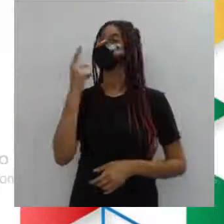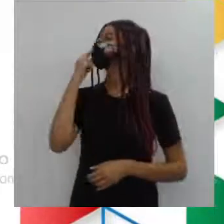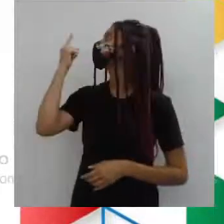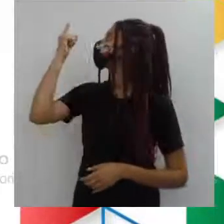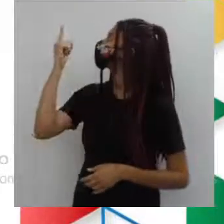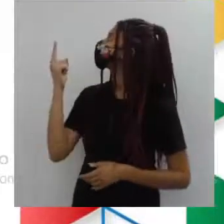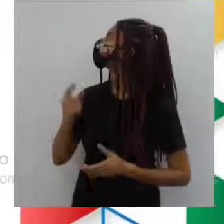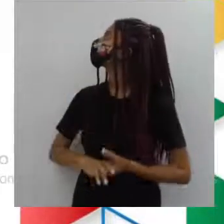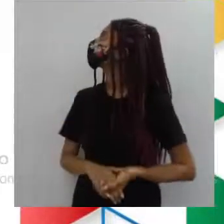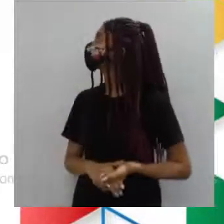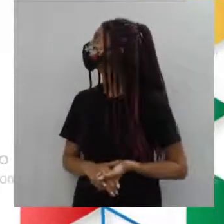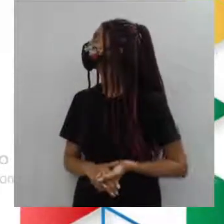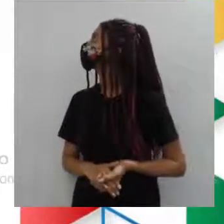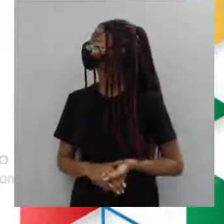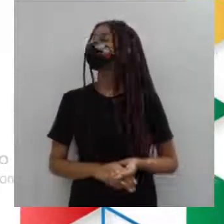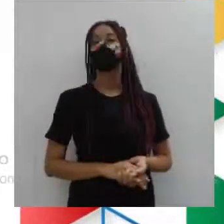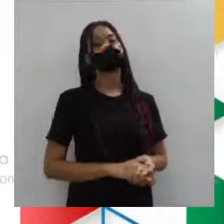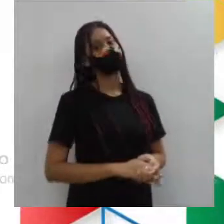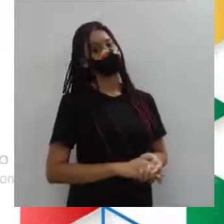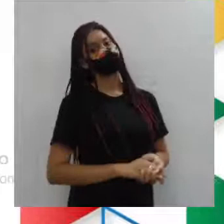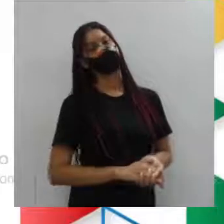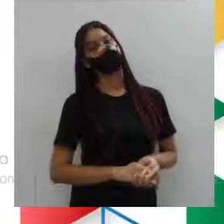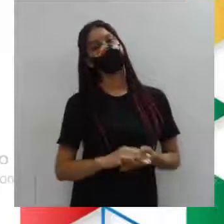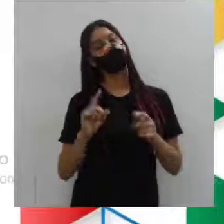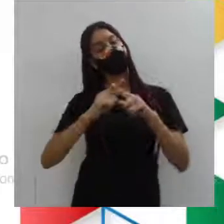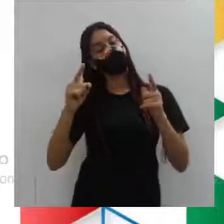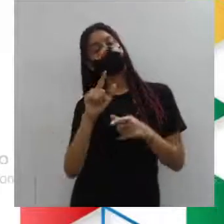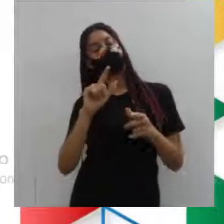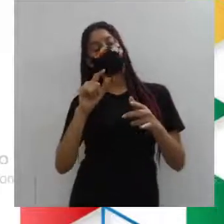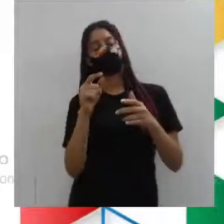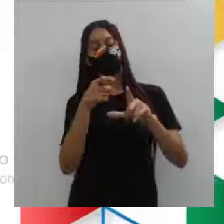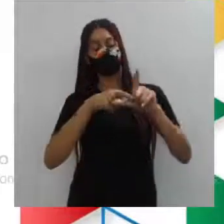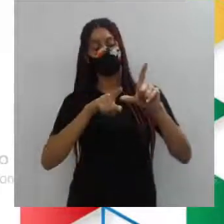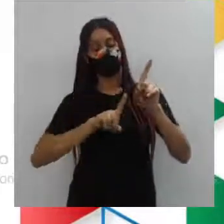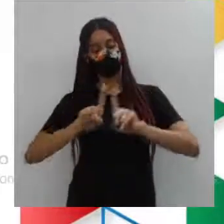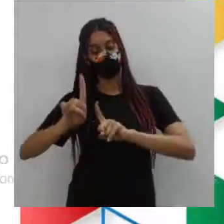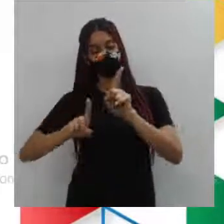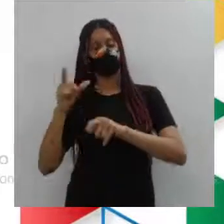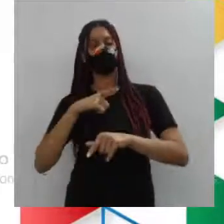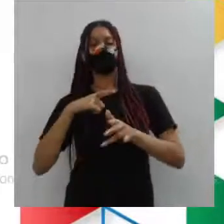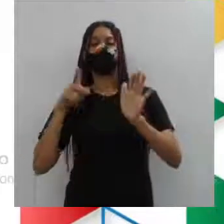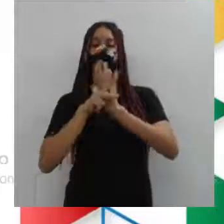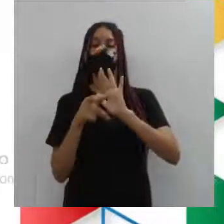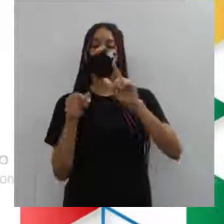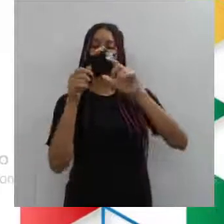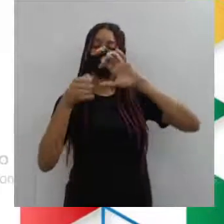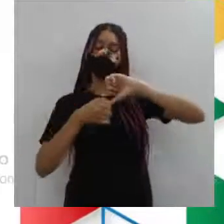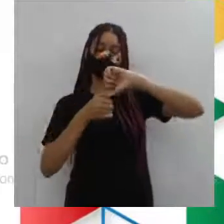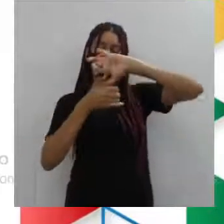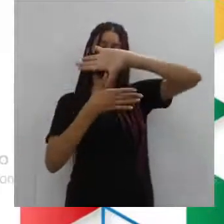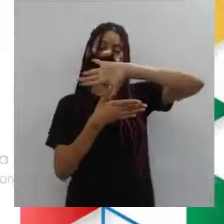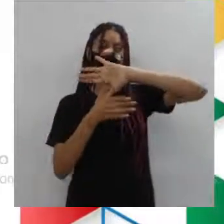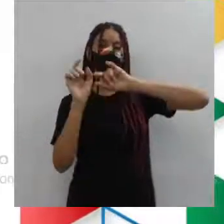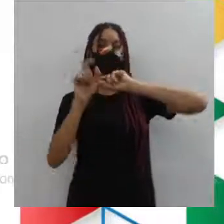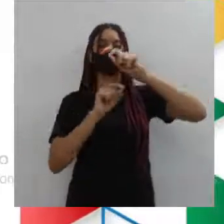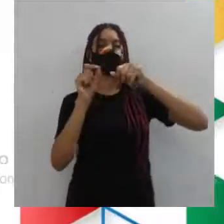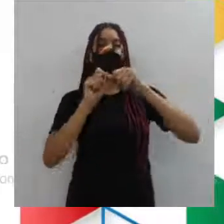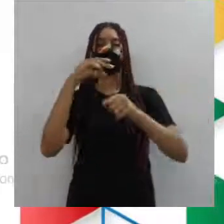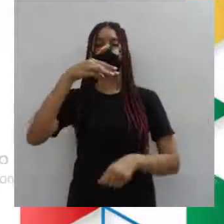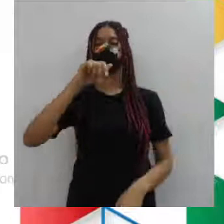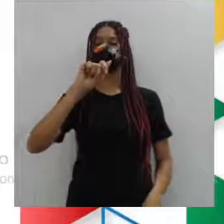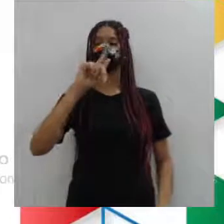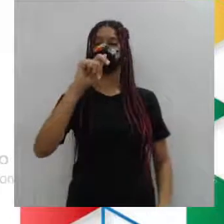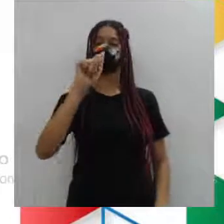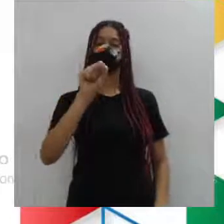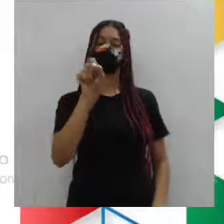escala gráfica que a gente usa para os mapas, essa parte geográfica mesmo dos mapas, eu vou ter que usar uma outra